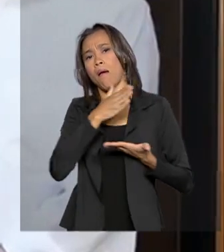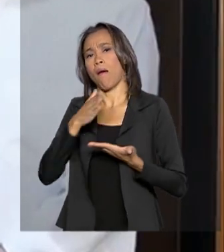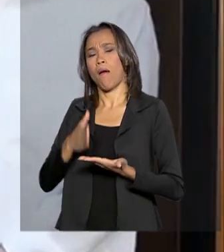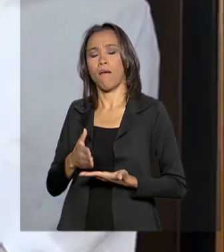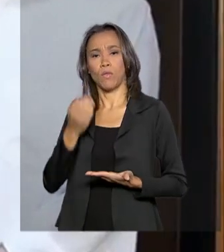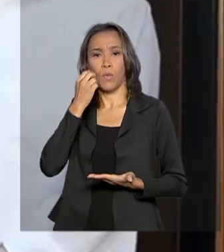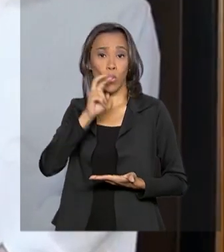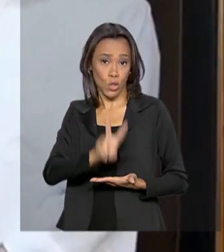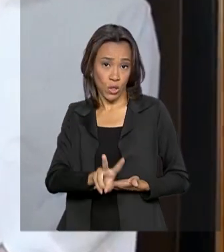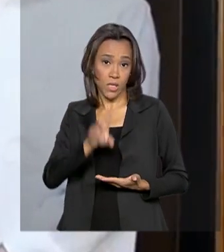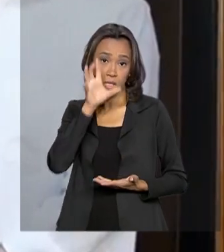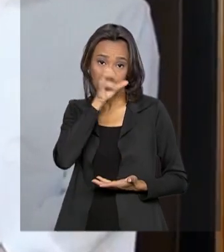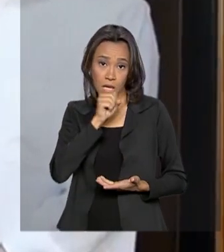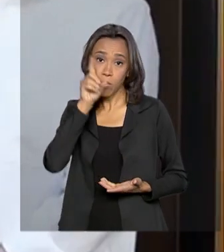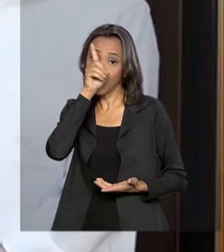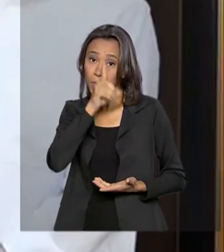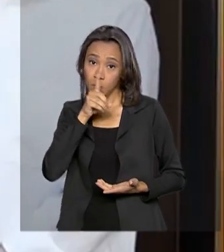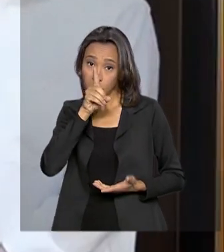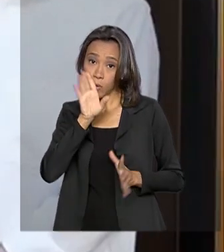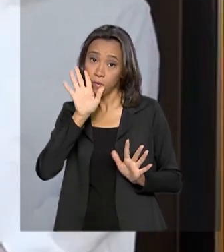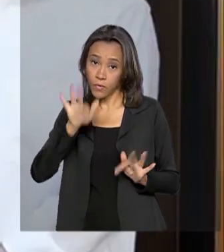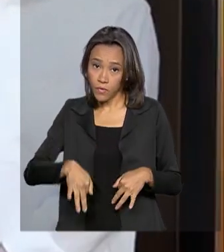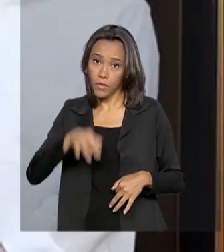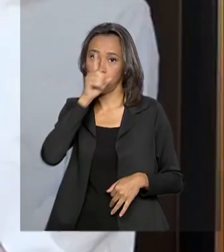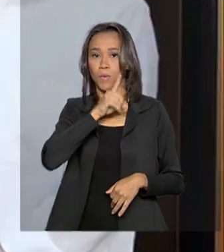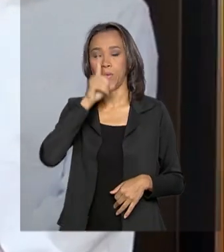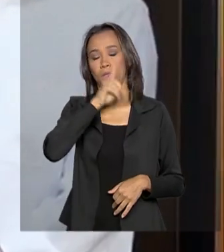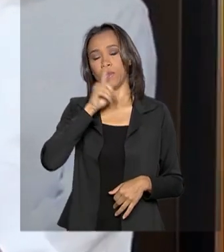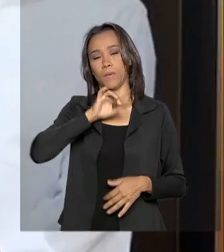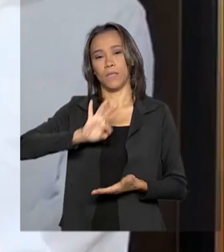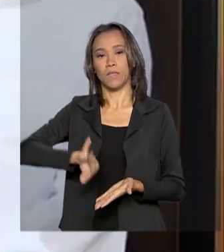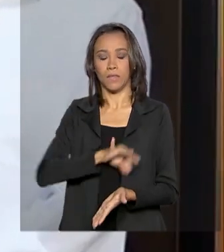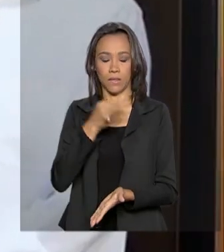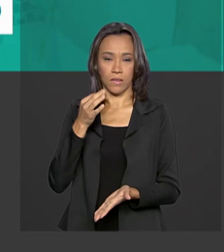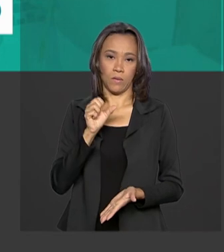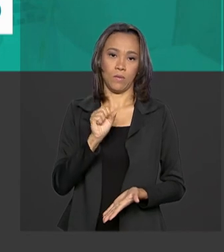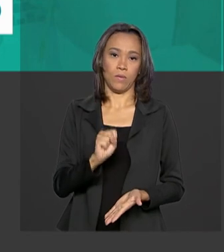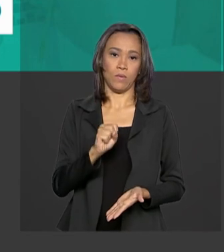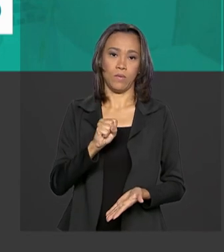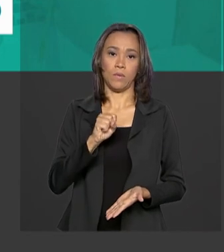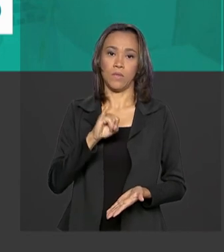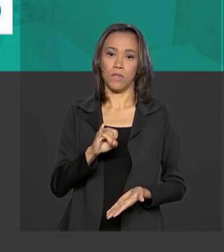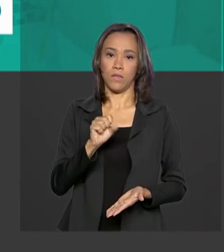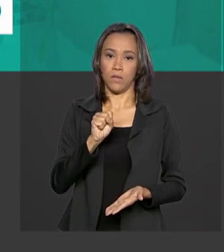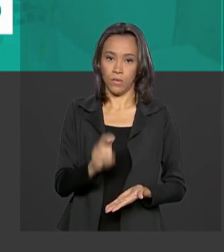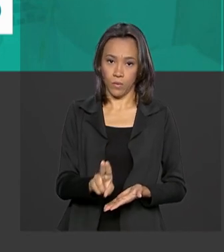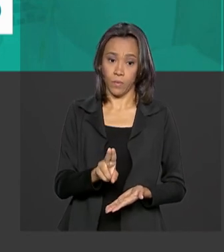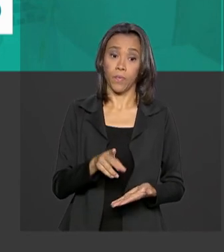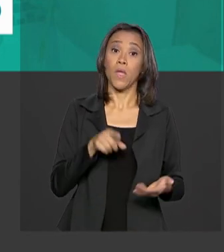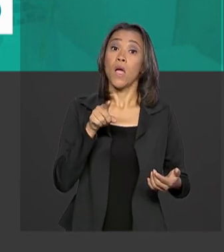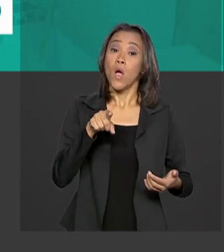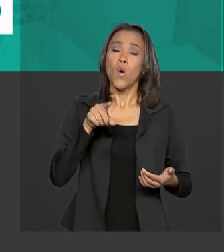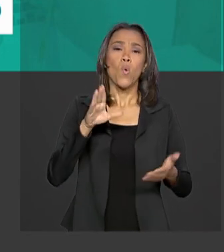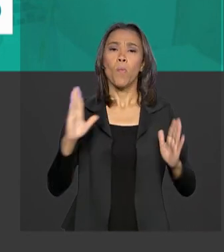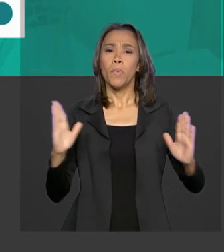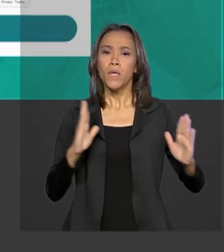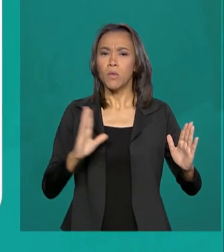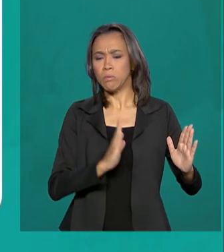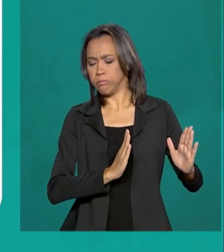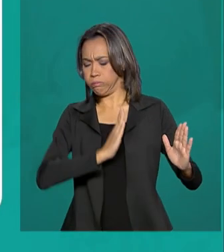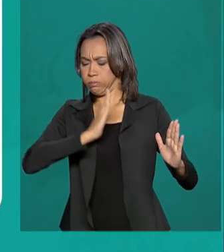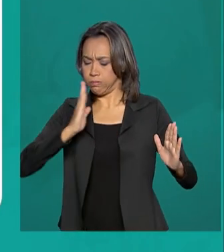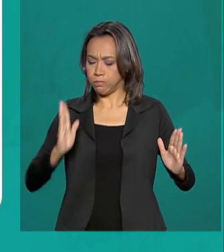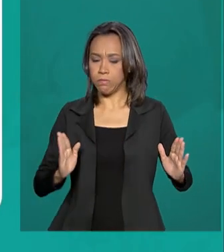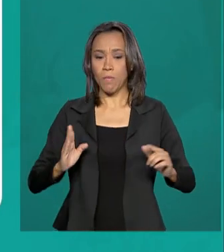sábado e domingo termina do domingo agora o prazo própria inscrição o prazo foi estendido por conta de inconsistências